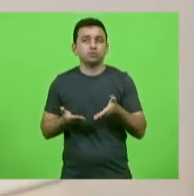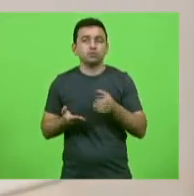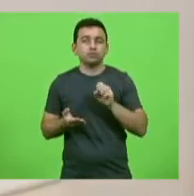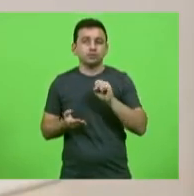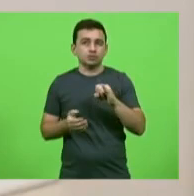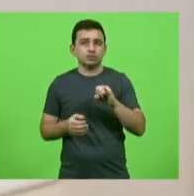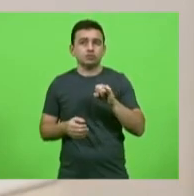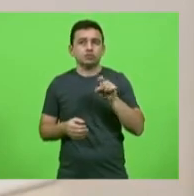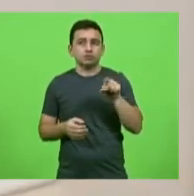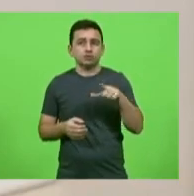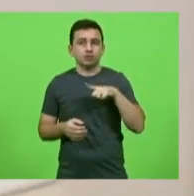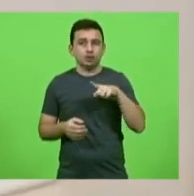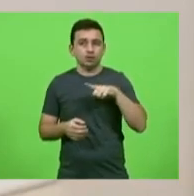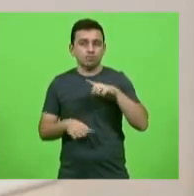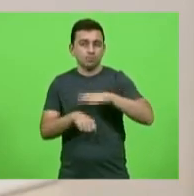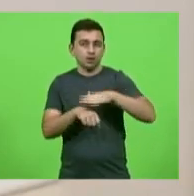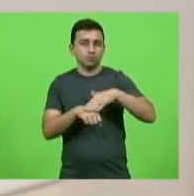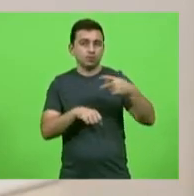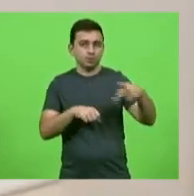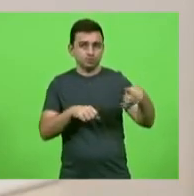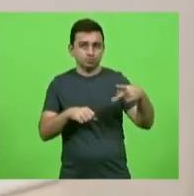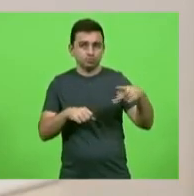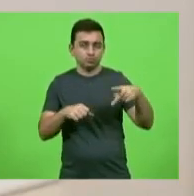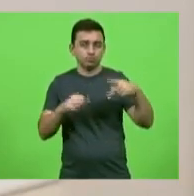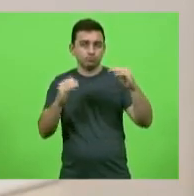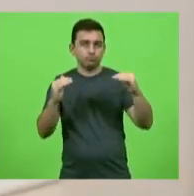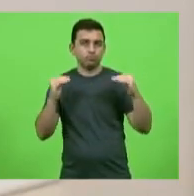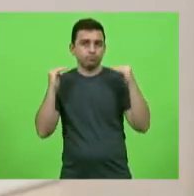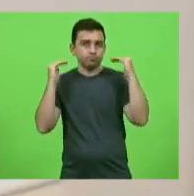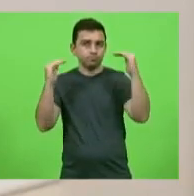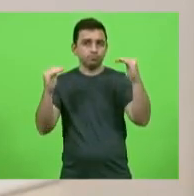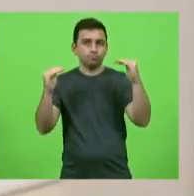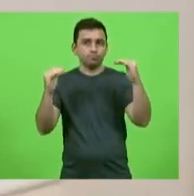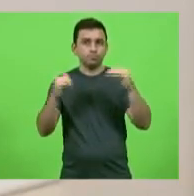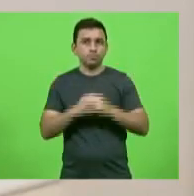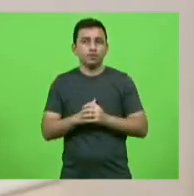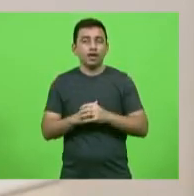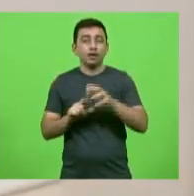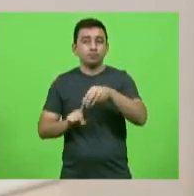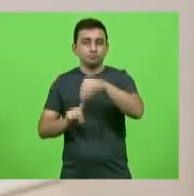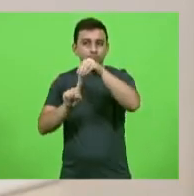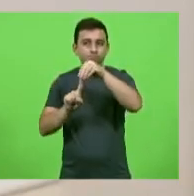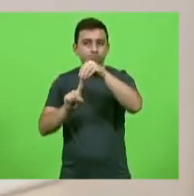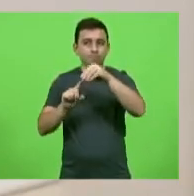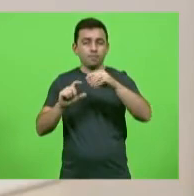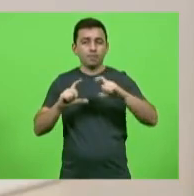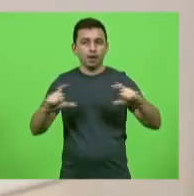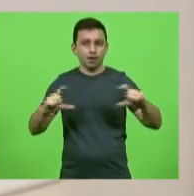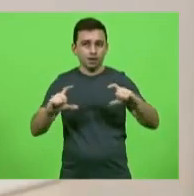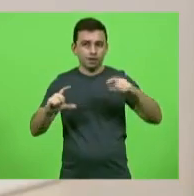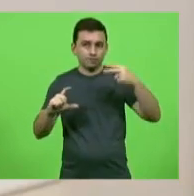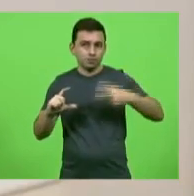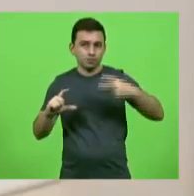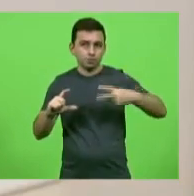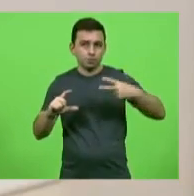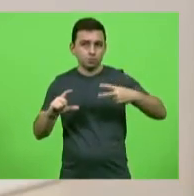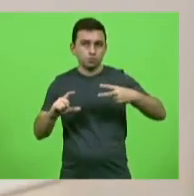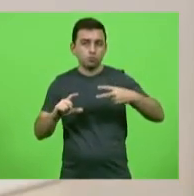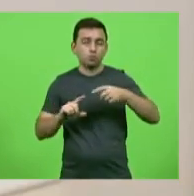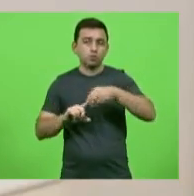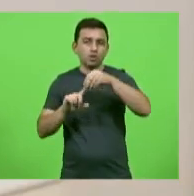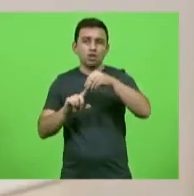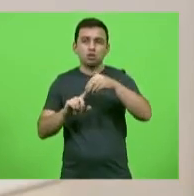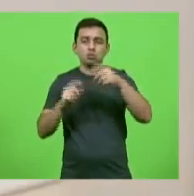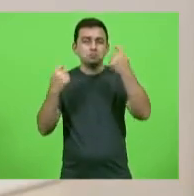pela autoridade competente. É que ele destaca, esse parágrafo 2º, ele destaca a dispensa de